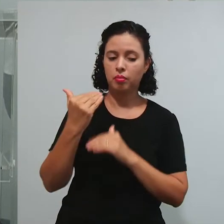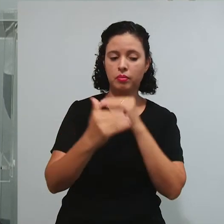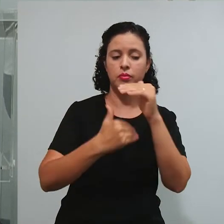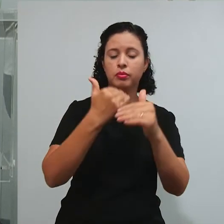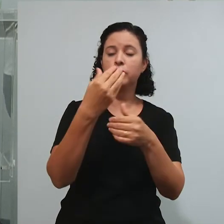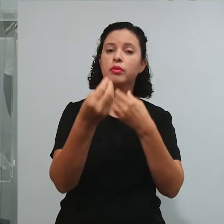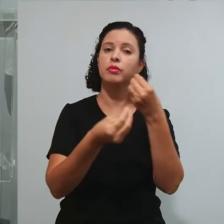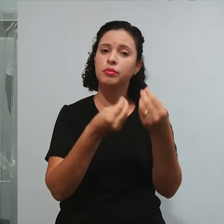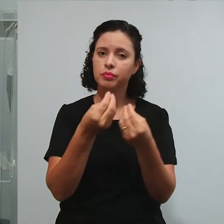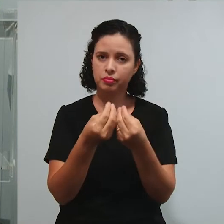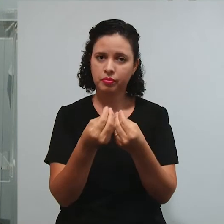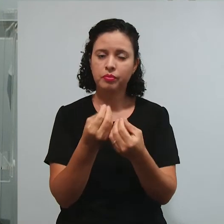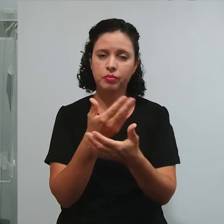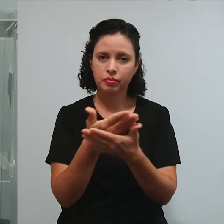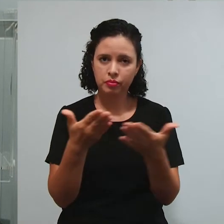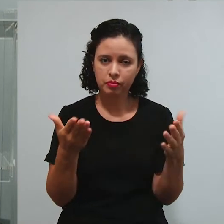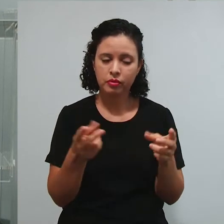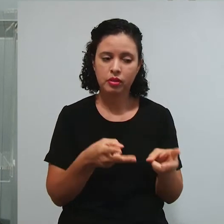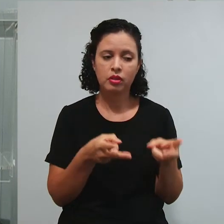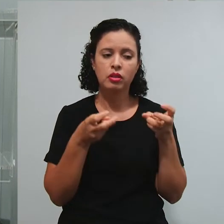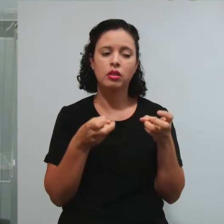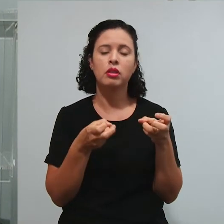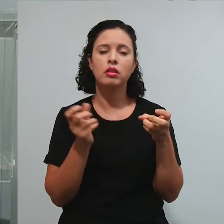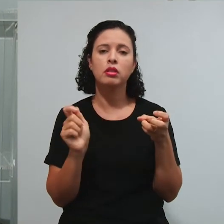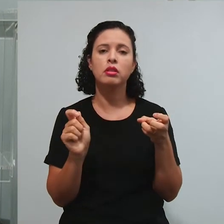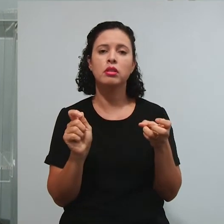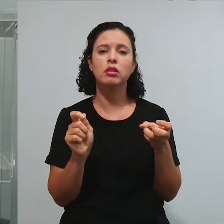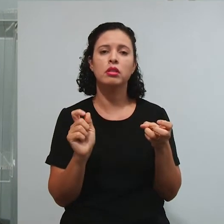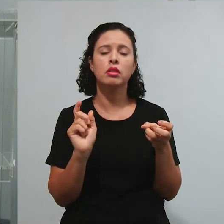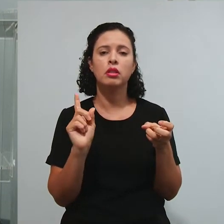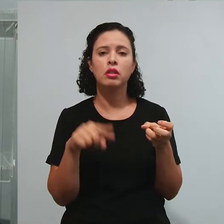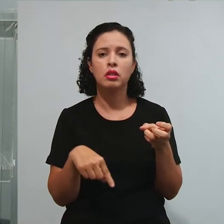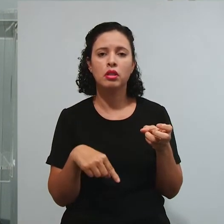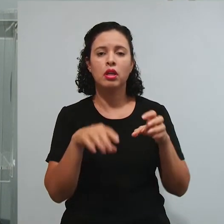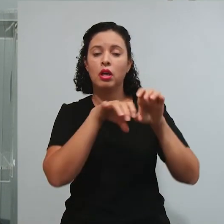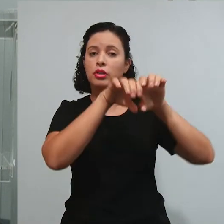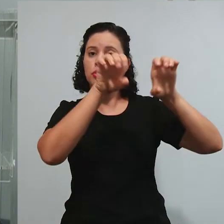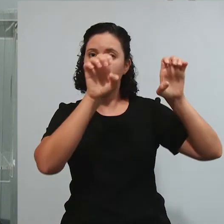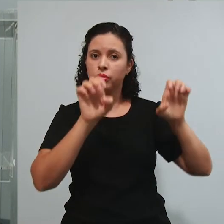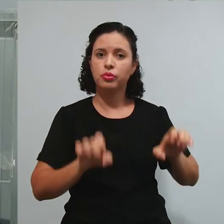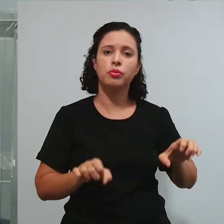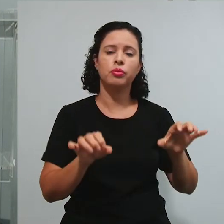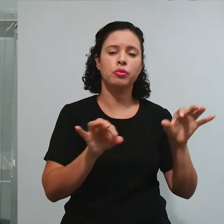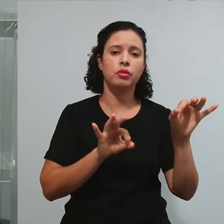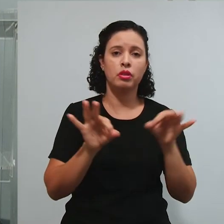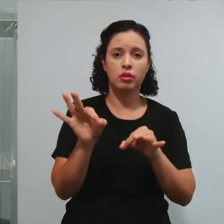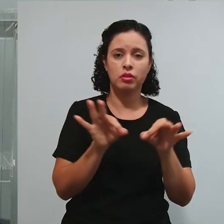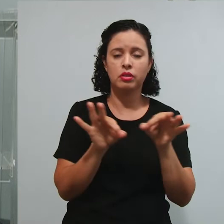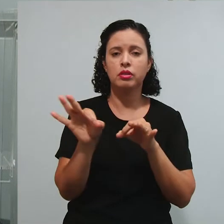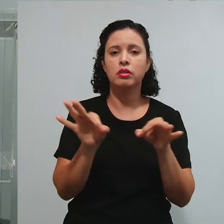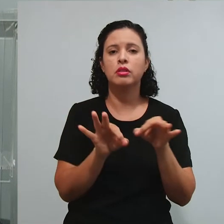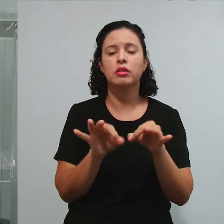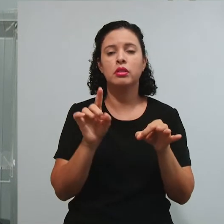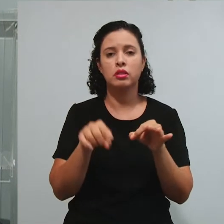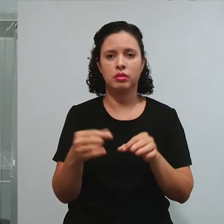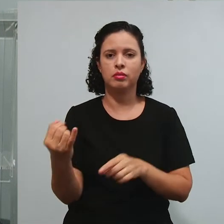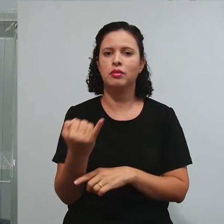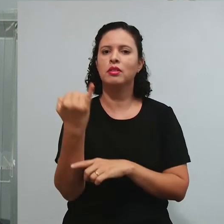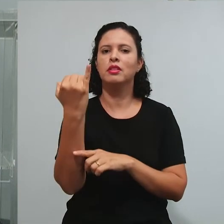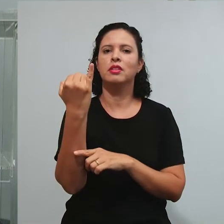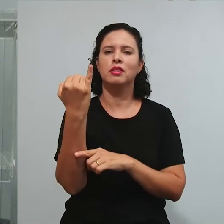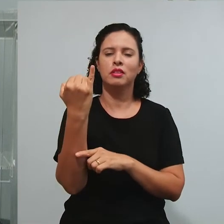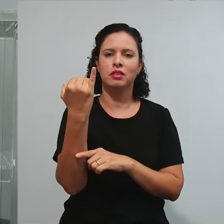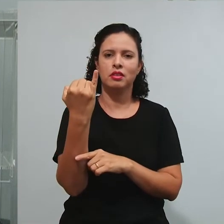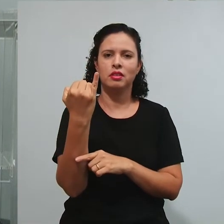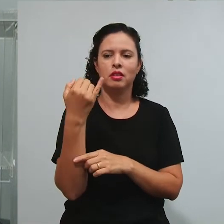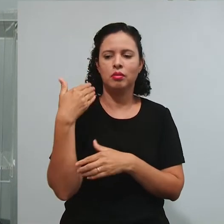Então, como vocês podem ver, essa questão da estrutura, da organização, é muito importante para